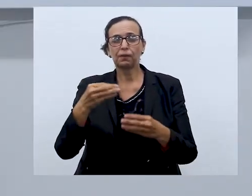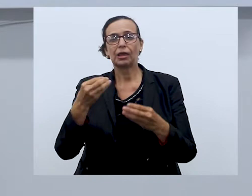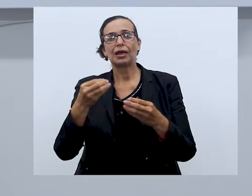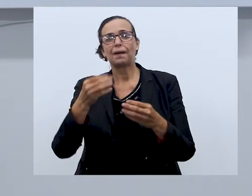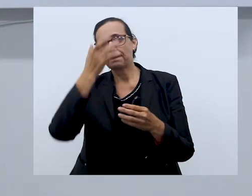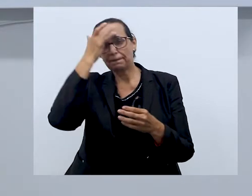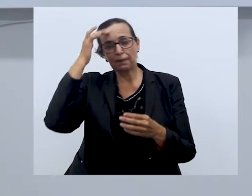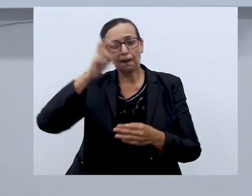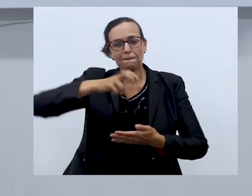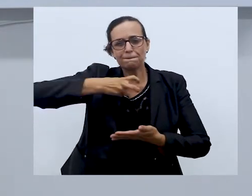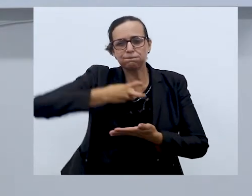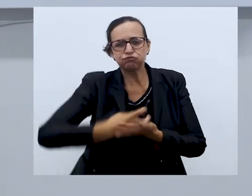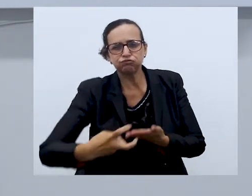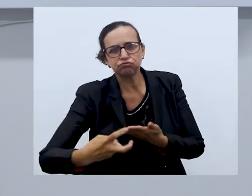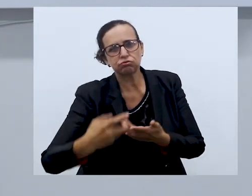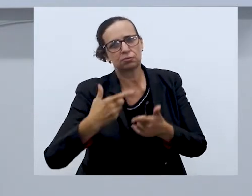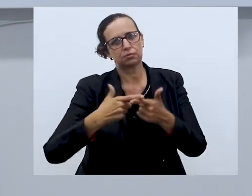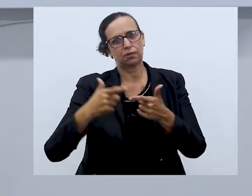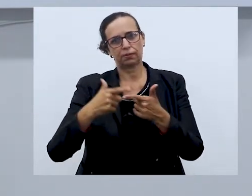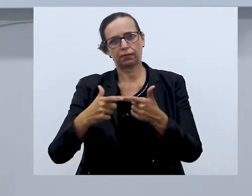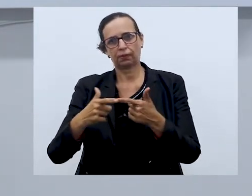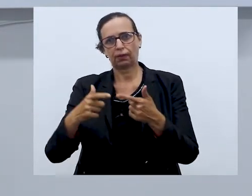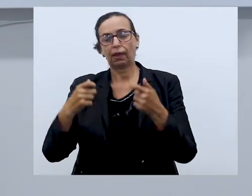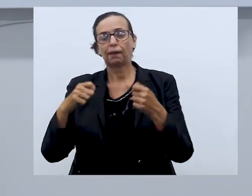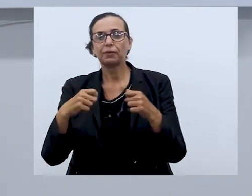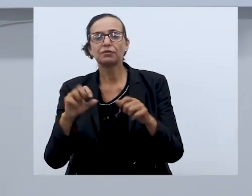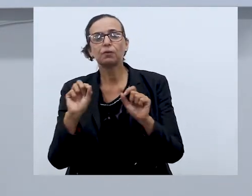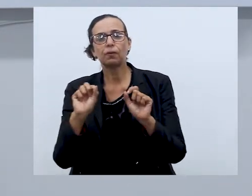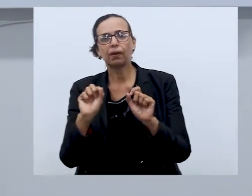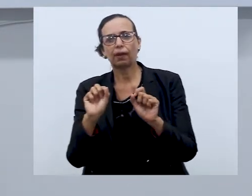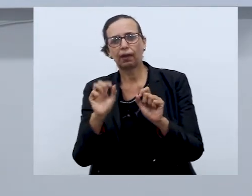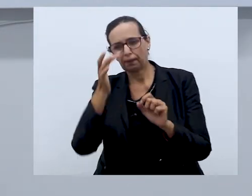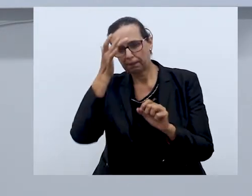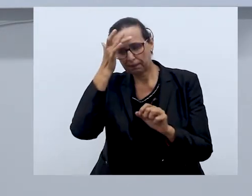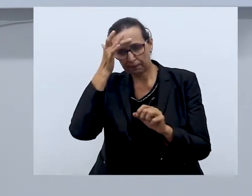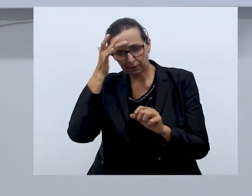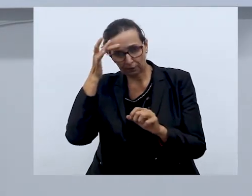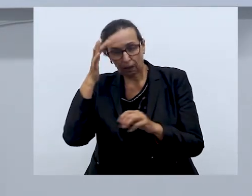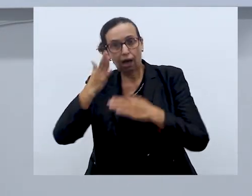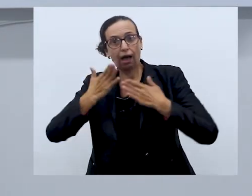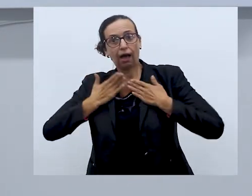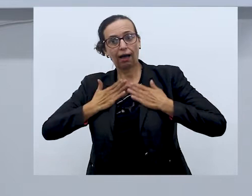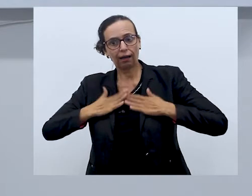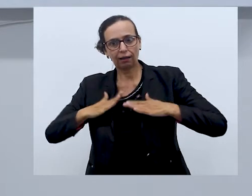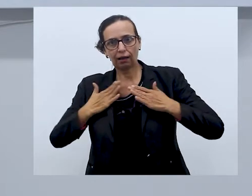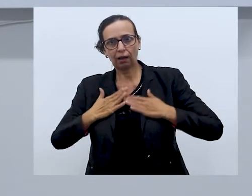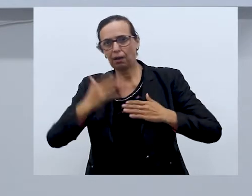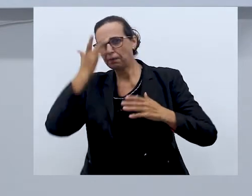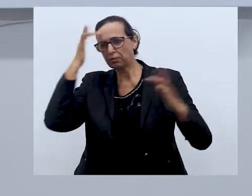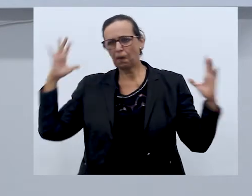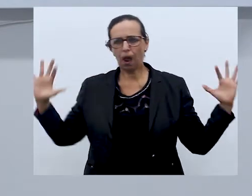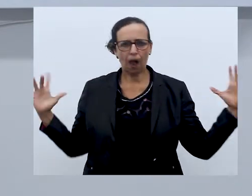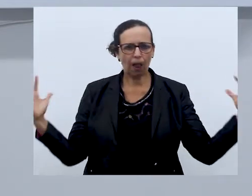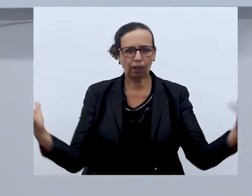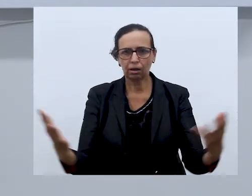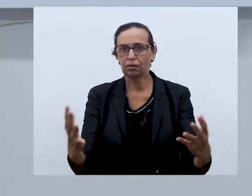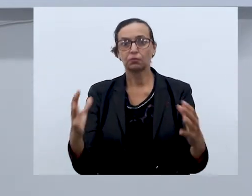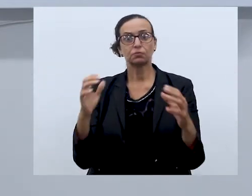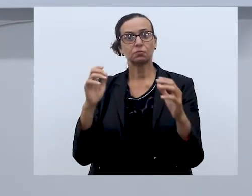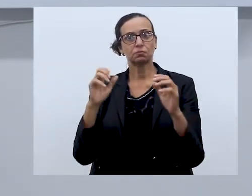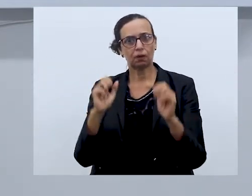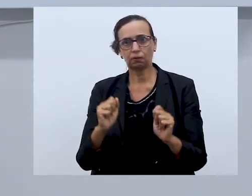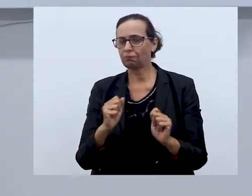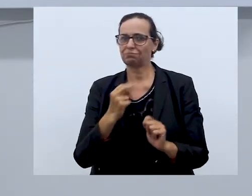traumatismo por queda. A primeira coisa que você deve fazer é manter a calma e fazer a segurança do local, evitar que alguém chegue próximo e possa